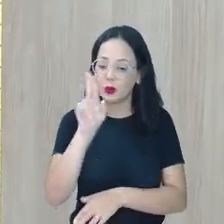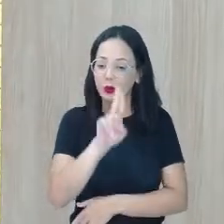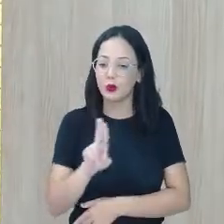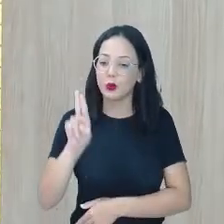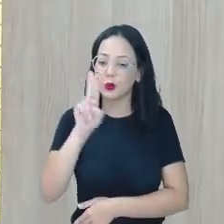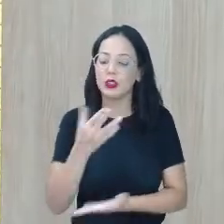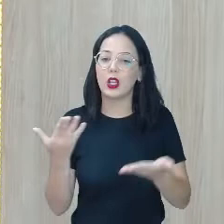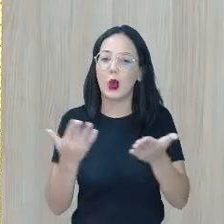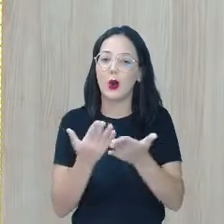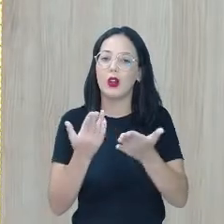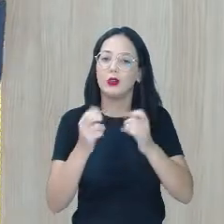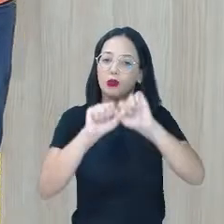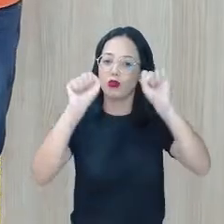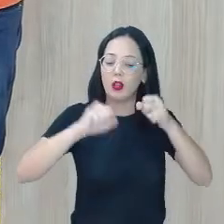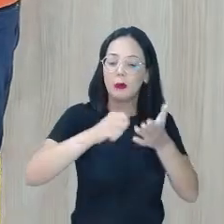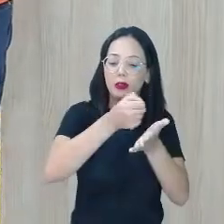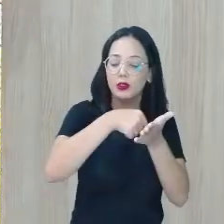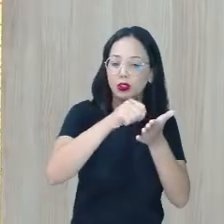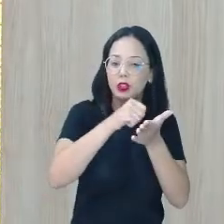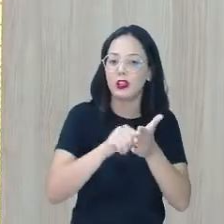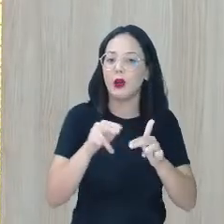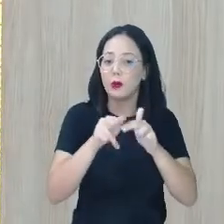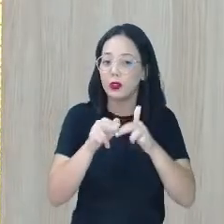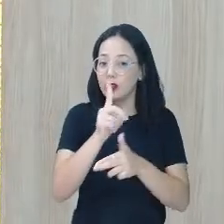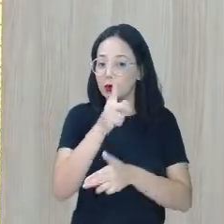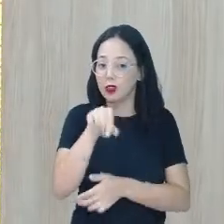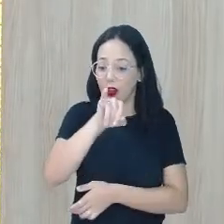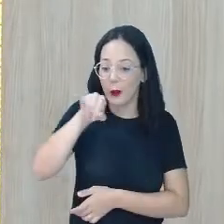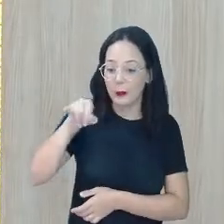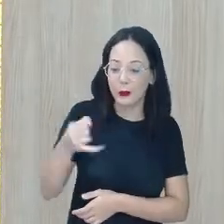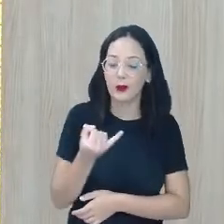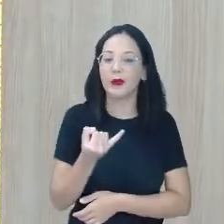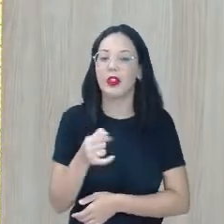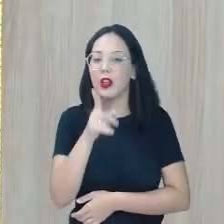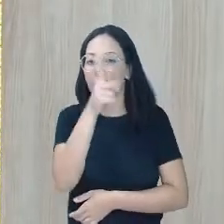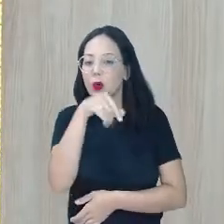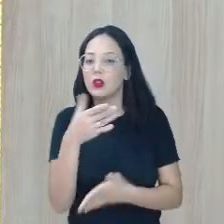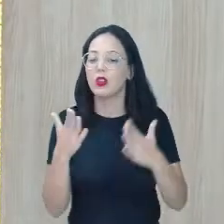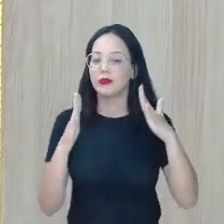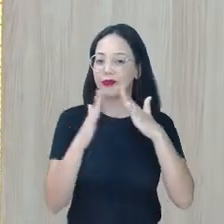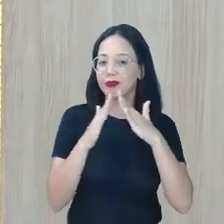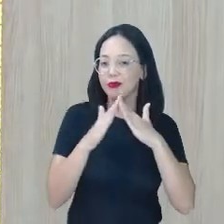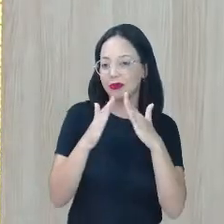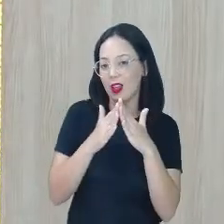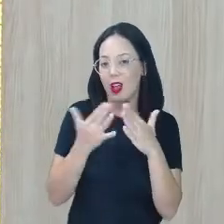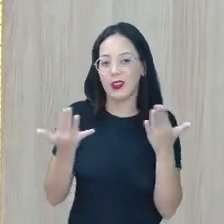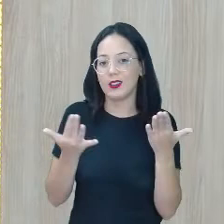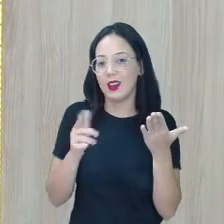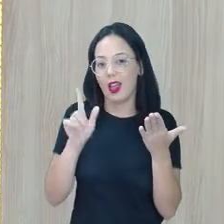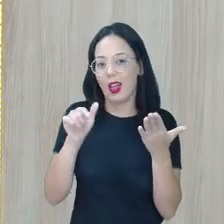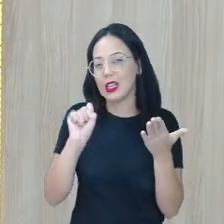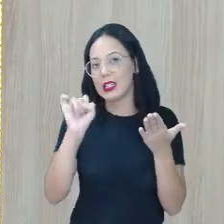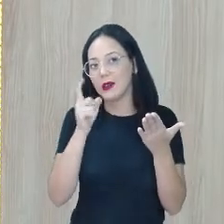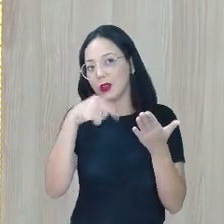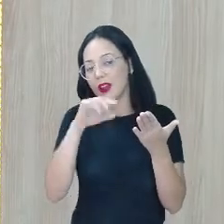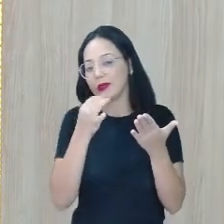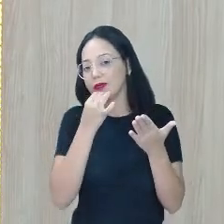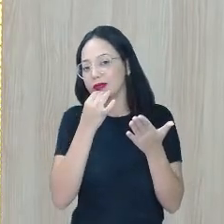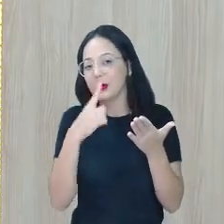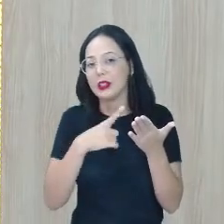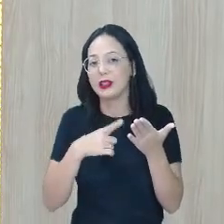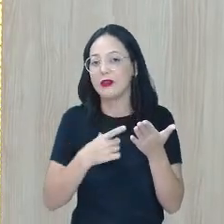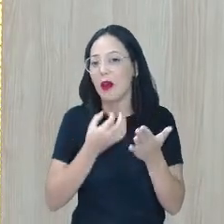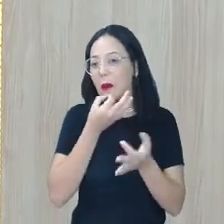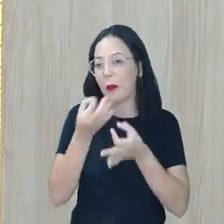utilizar esse sistema. Então, aproveita aí, né? Você que está em casa, né? Se tiver até então